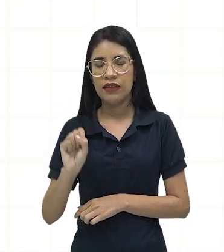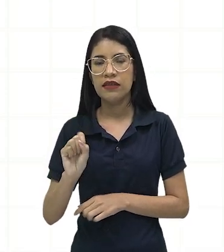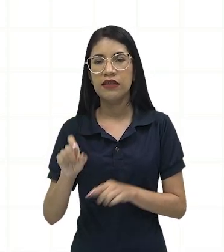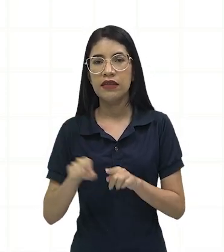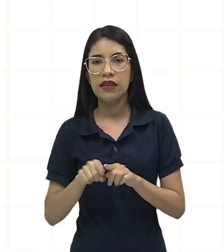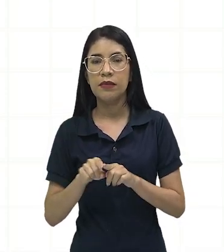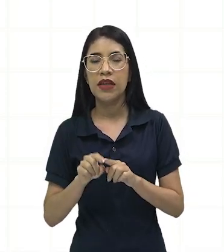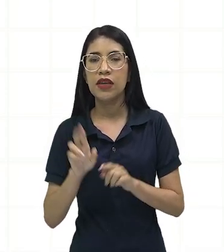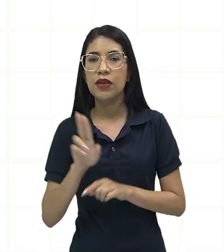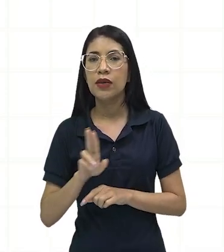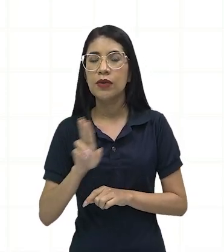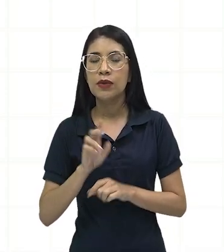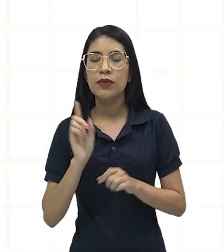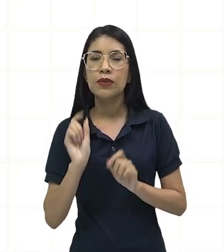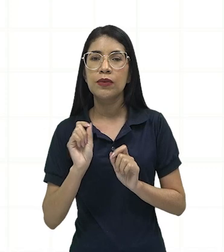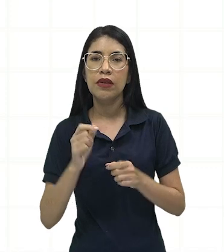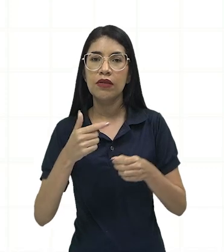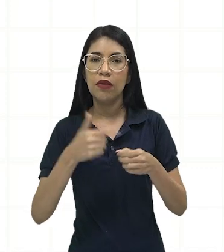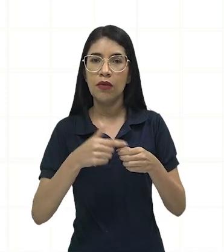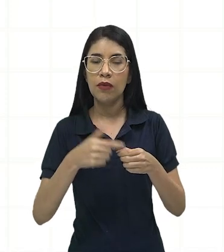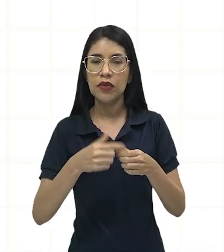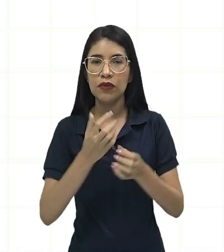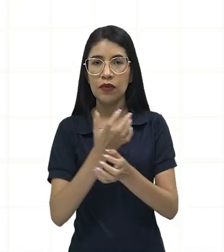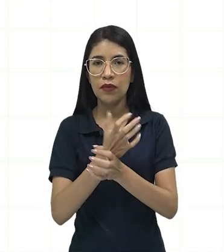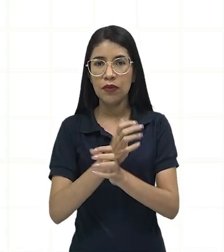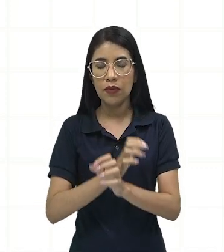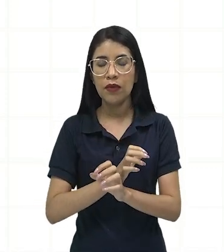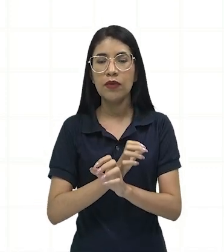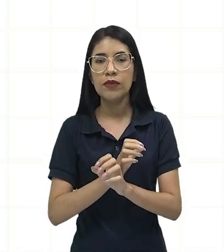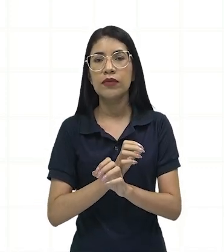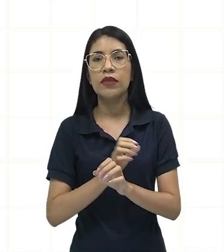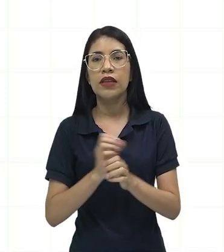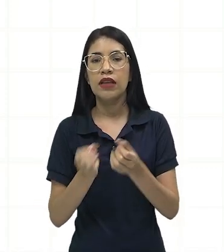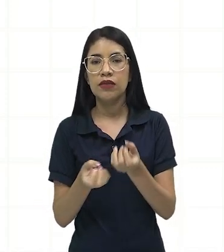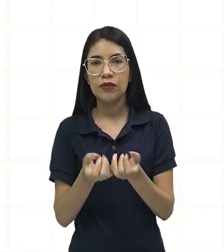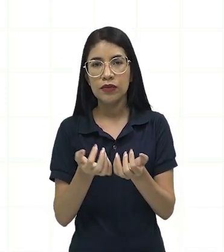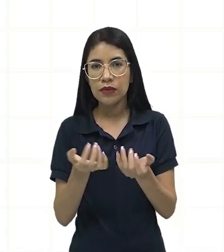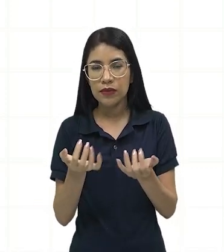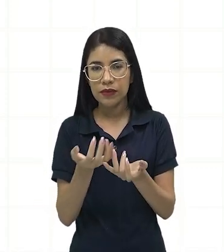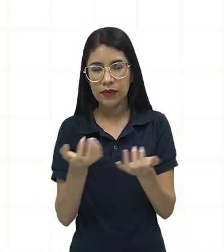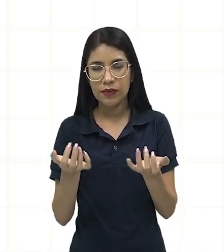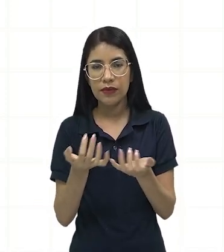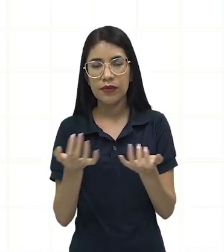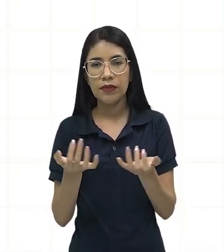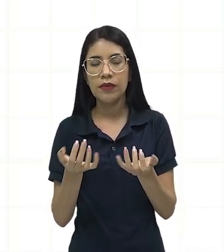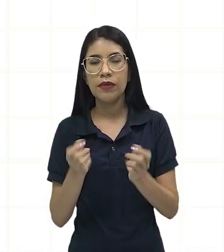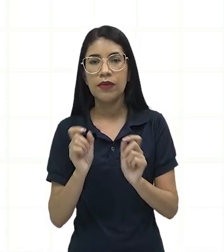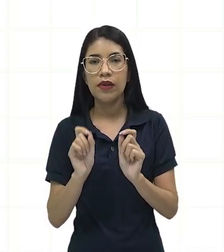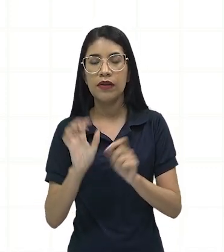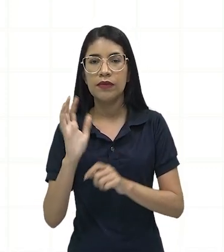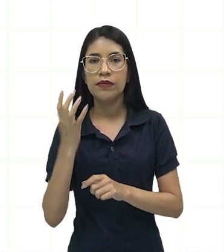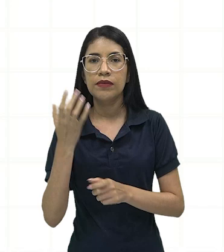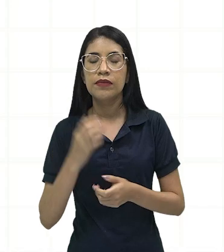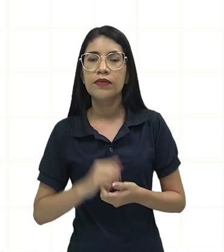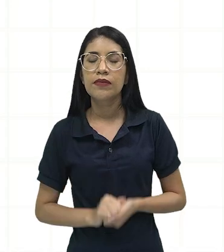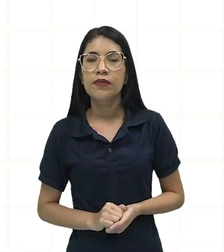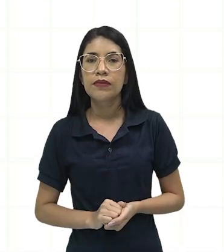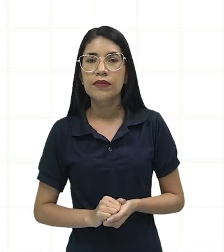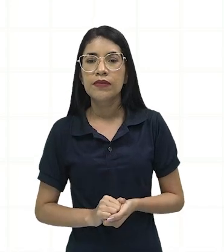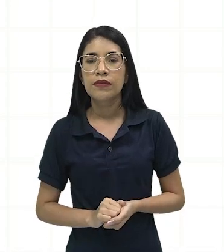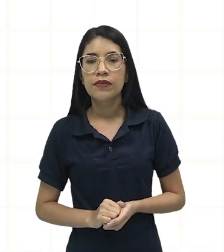de combustíveis fósseis, Nós temos a queima de combustíveis fósseis,